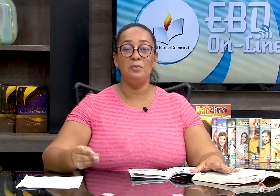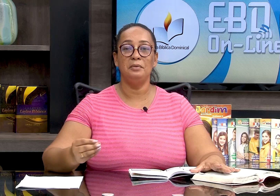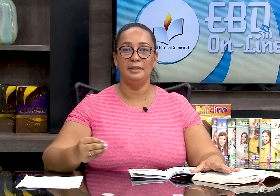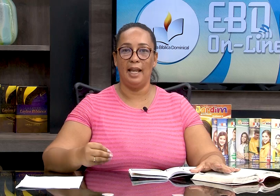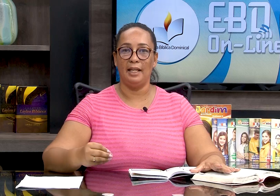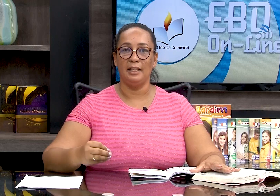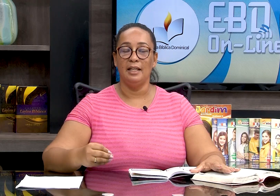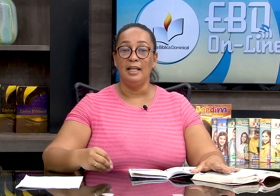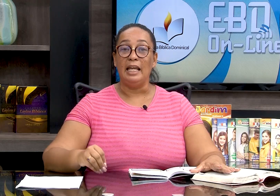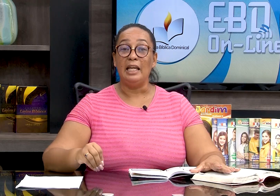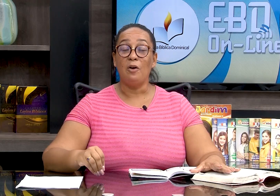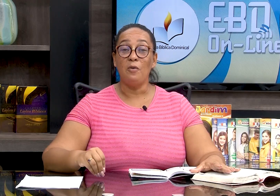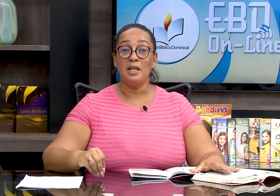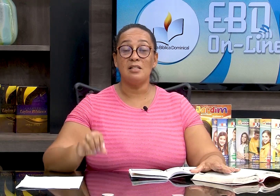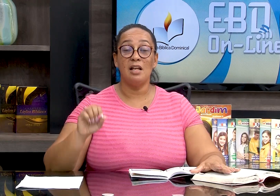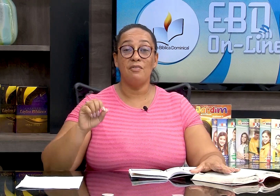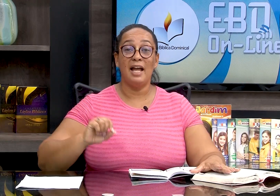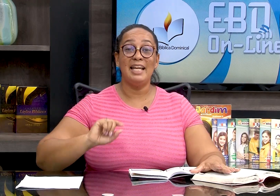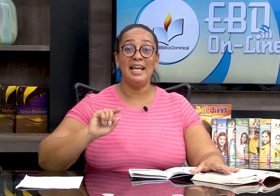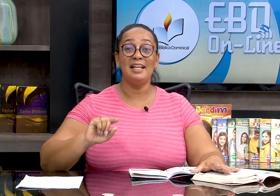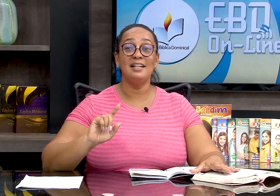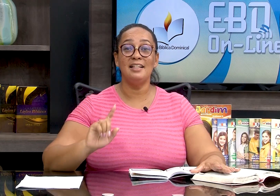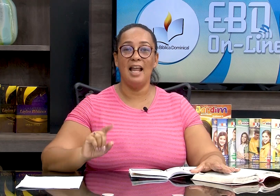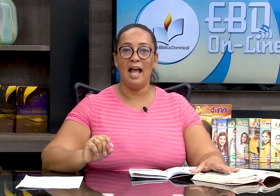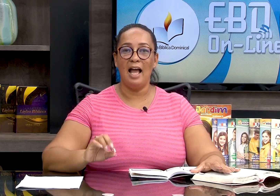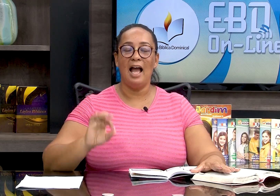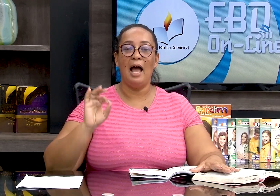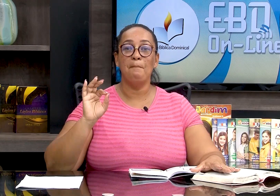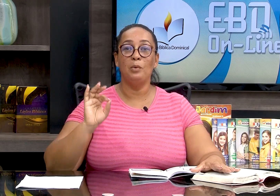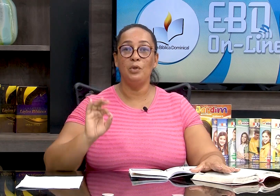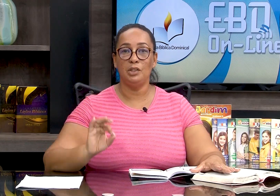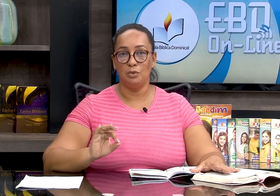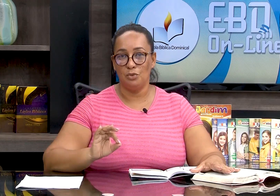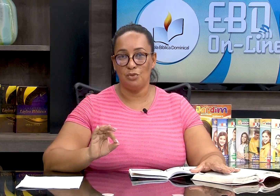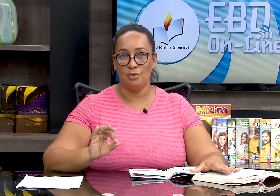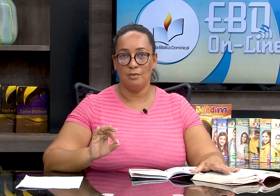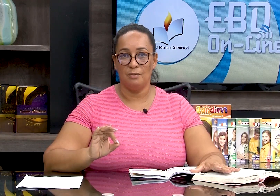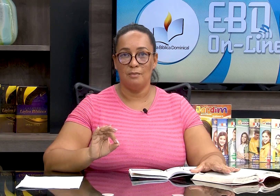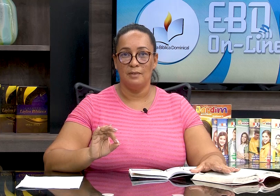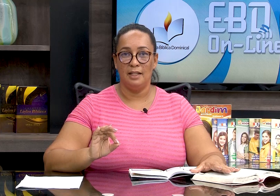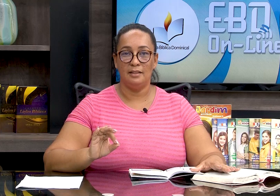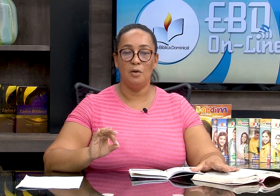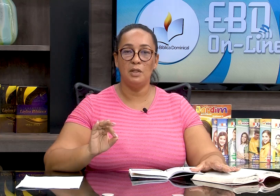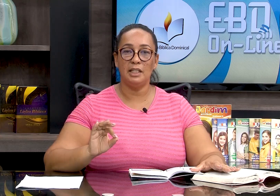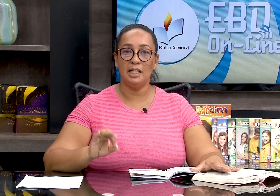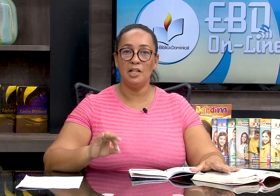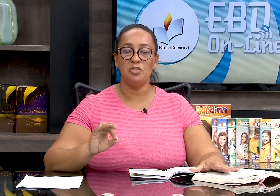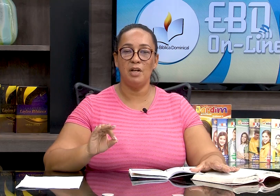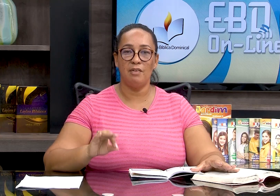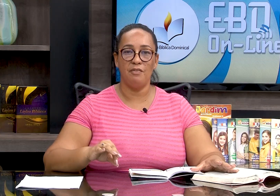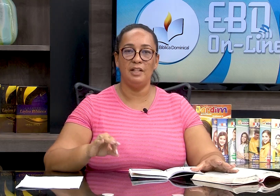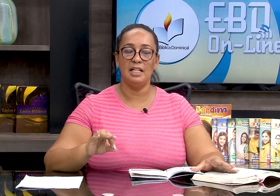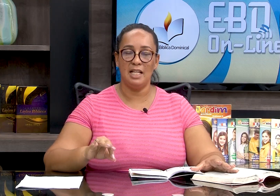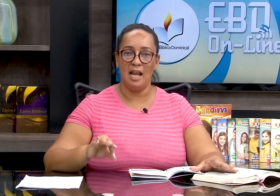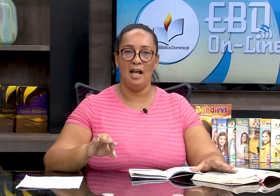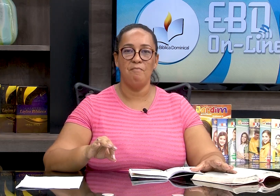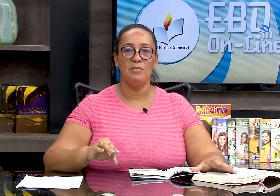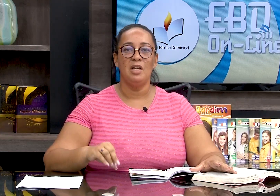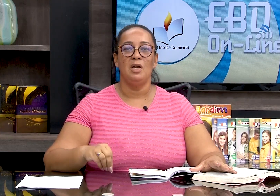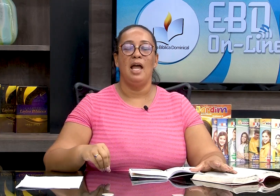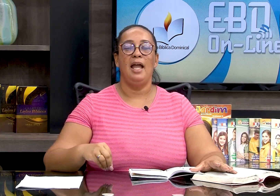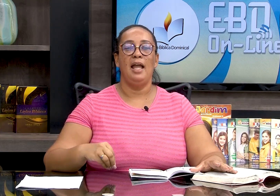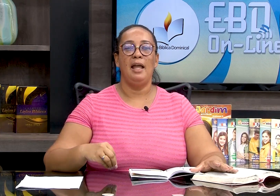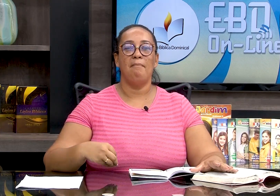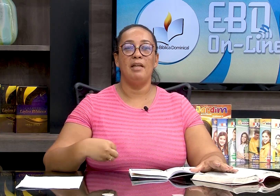ele não tem e com isso ele vai enganar a muitos então o anticristo ele vai vir na